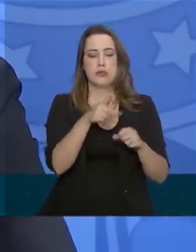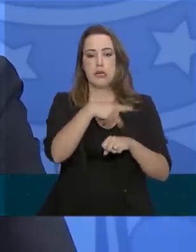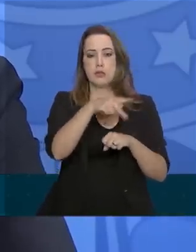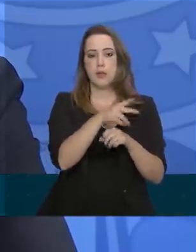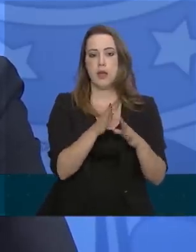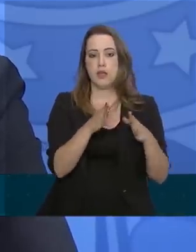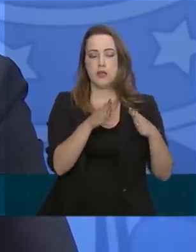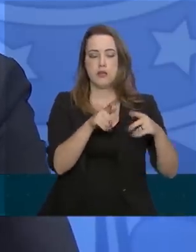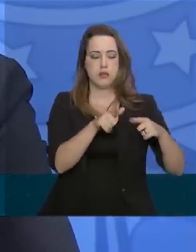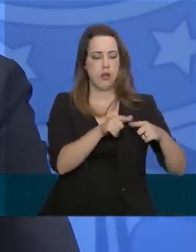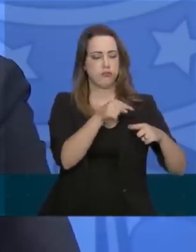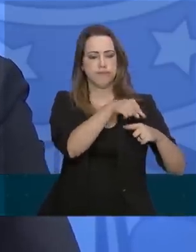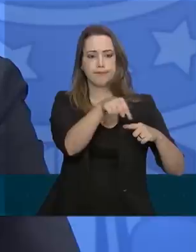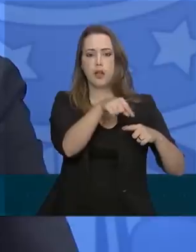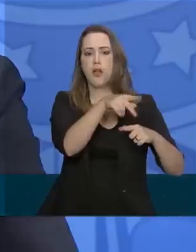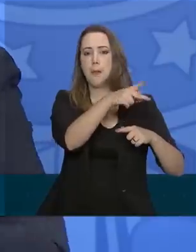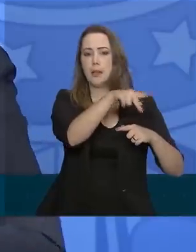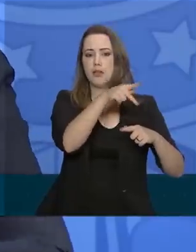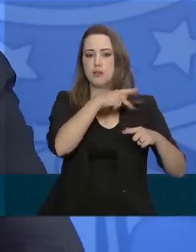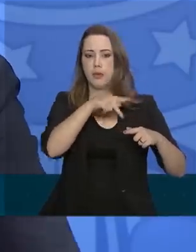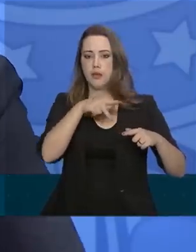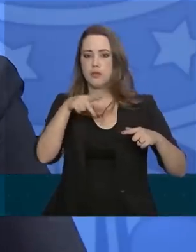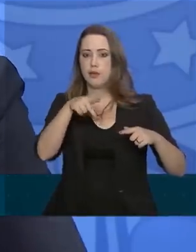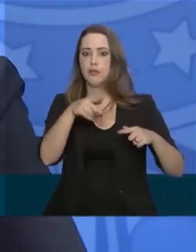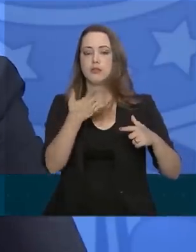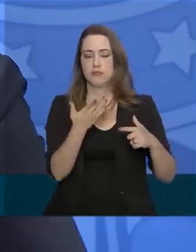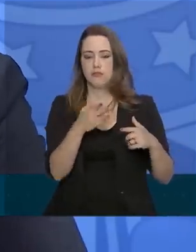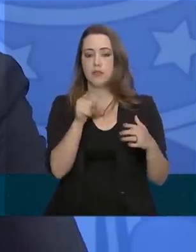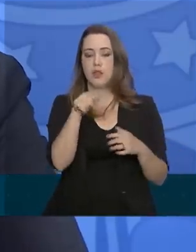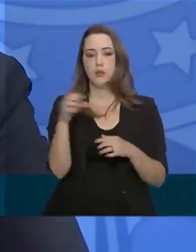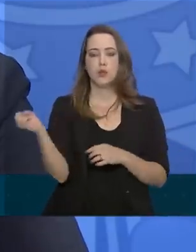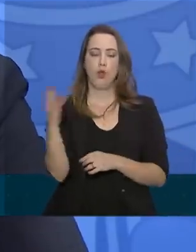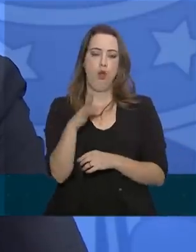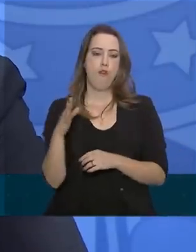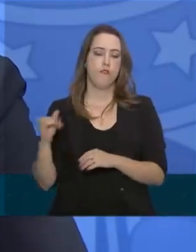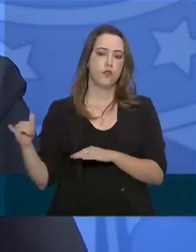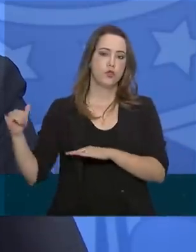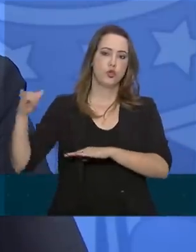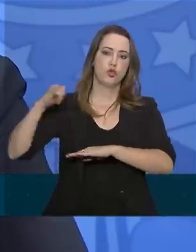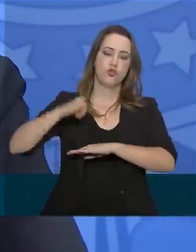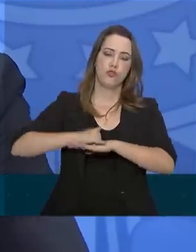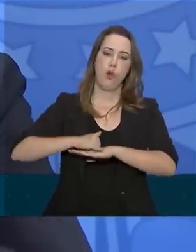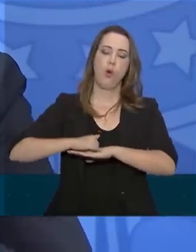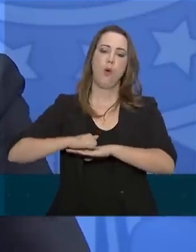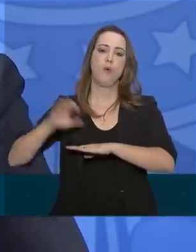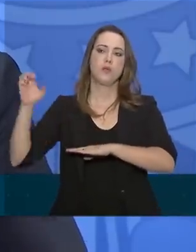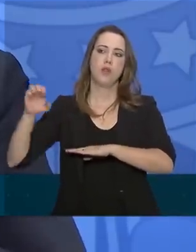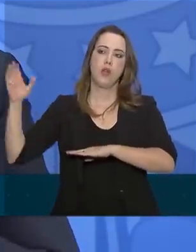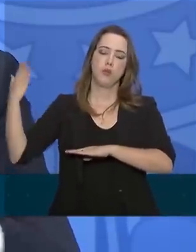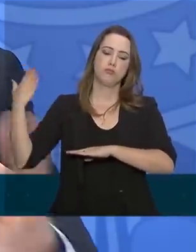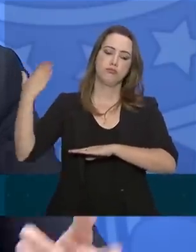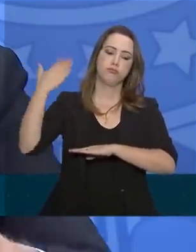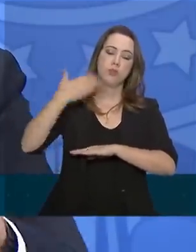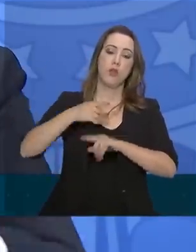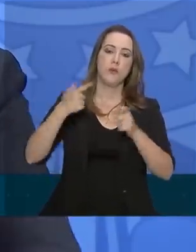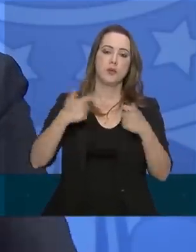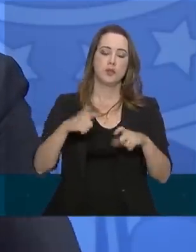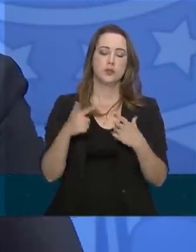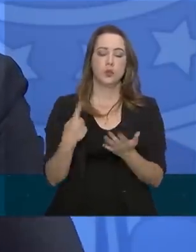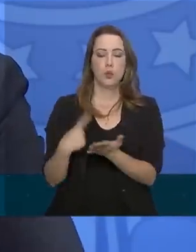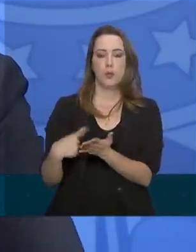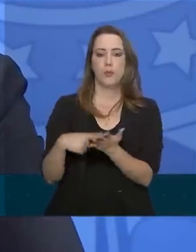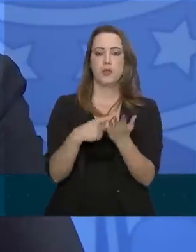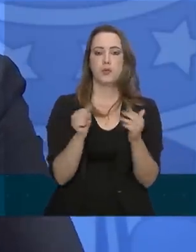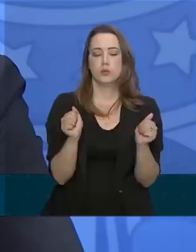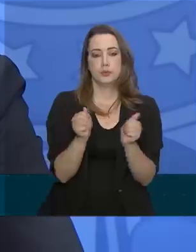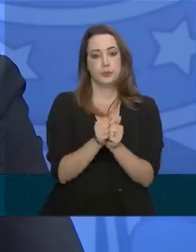virão da europa para para fazer turismo na região de foz do iguaçu acertado neste grande pacote